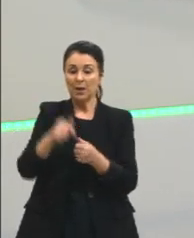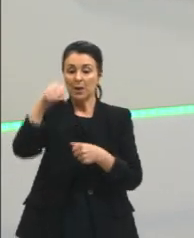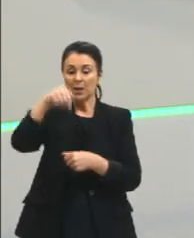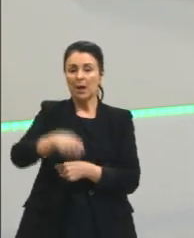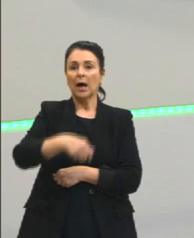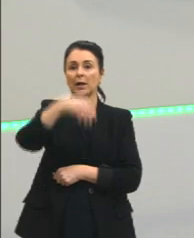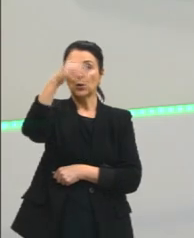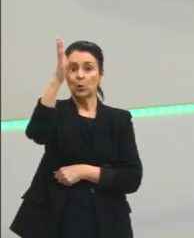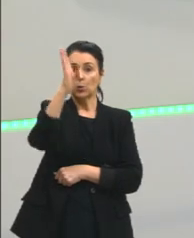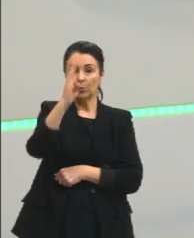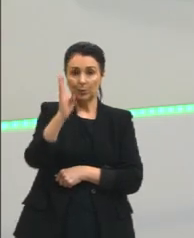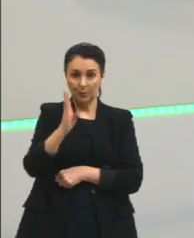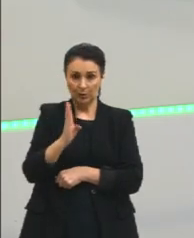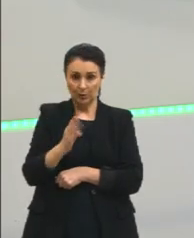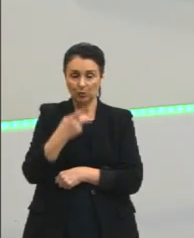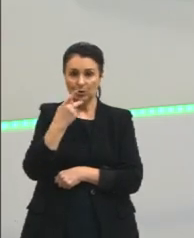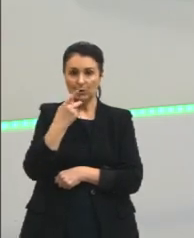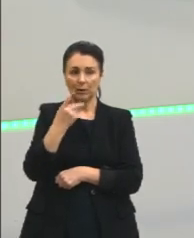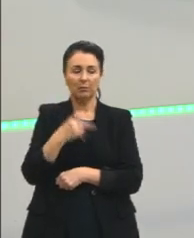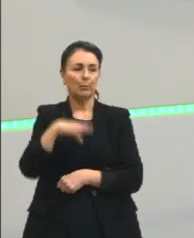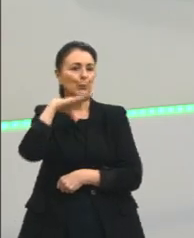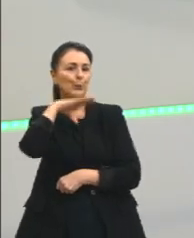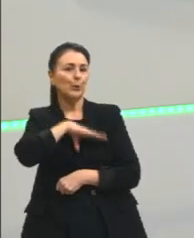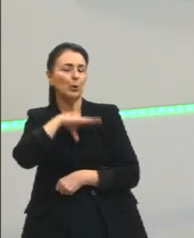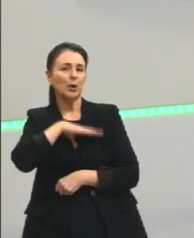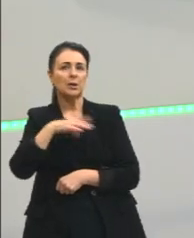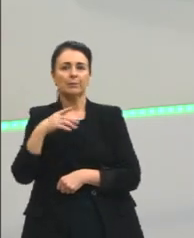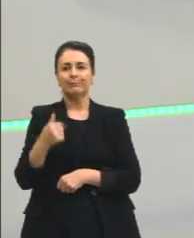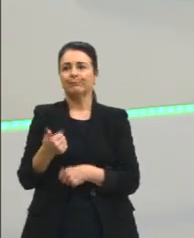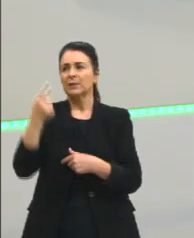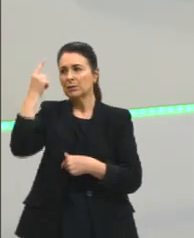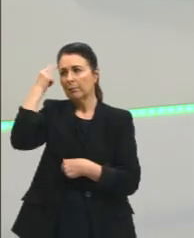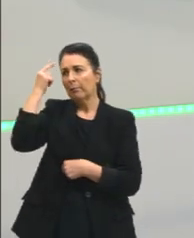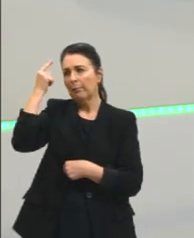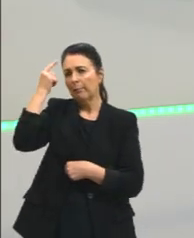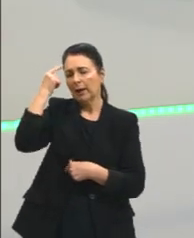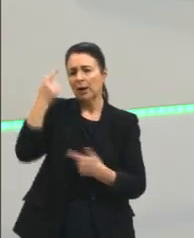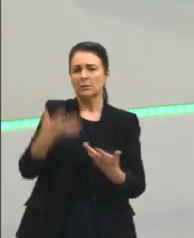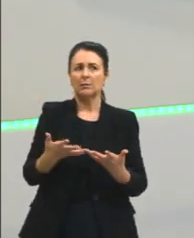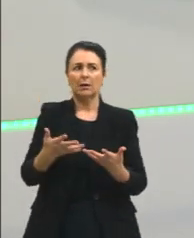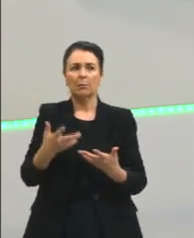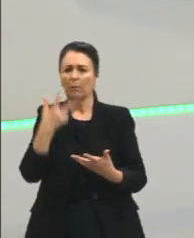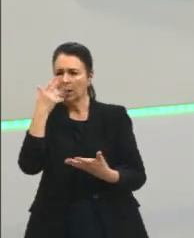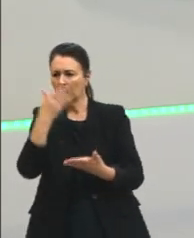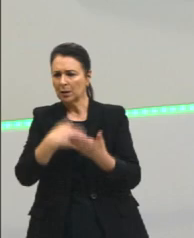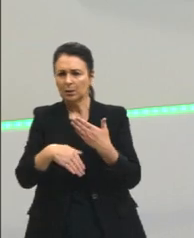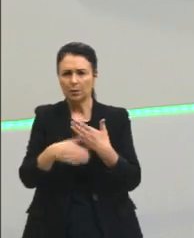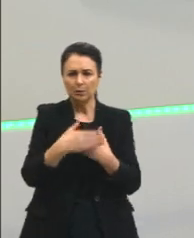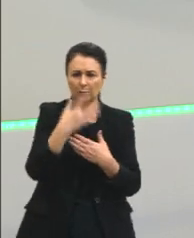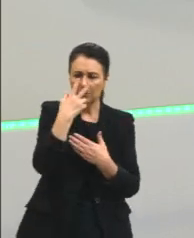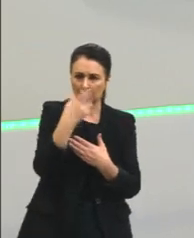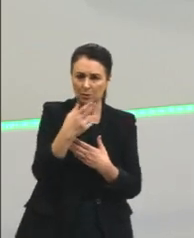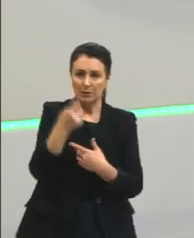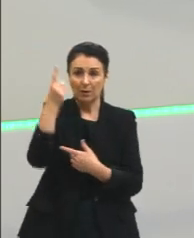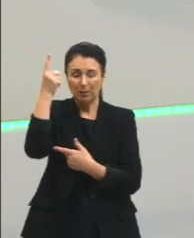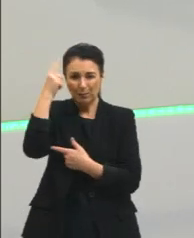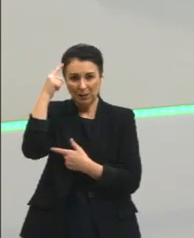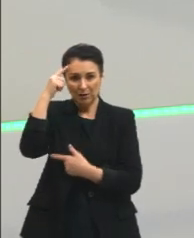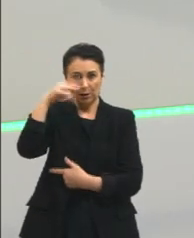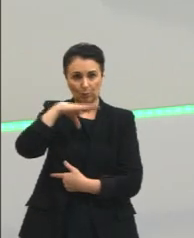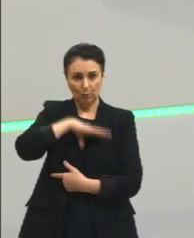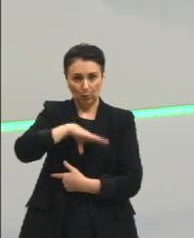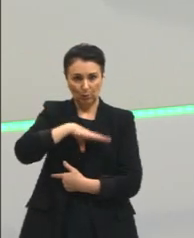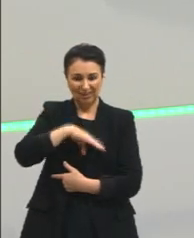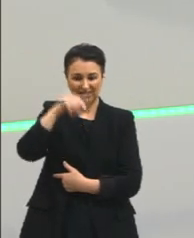do Brasil a gente sempre fala assim língua portuguesa a gente pensa em uma coisa quase que unificada se a gente for pensar no